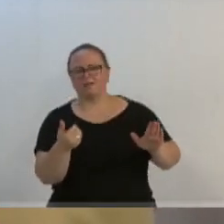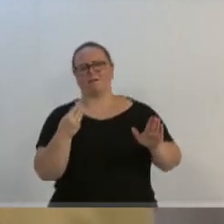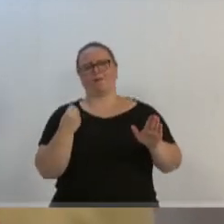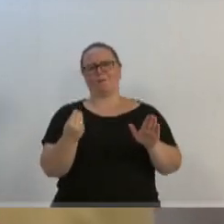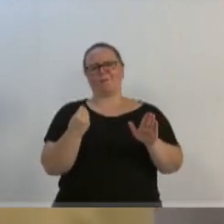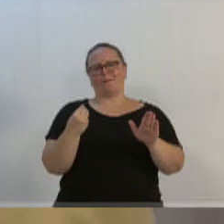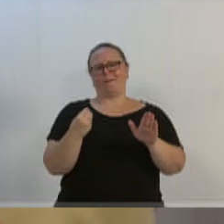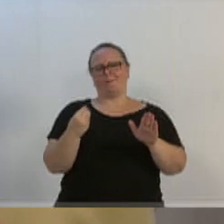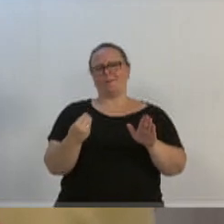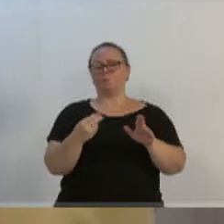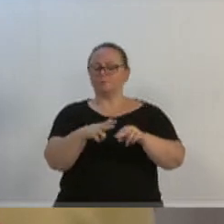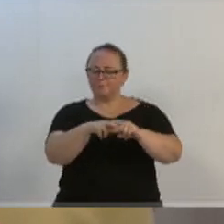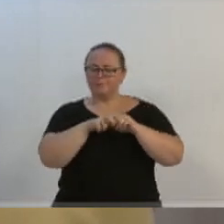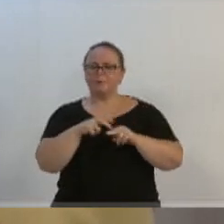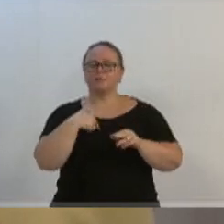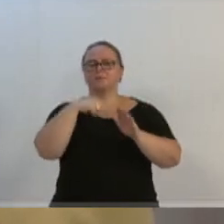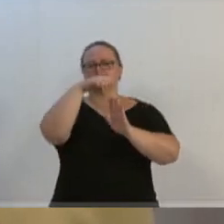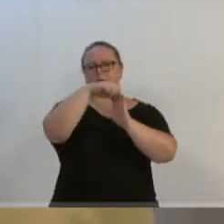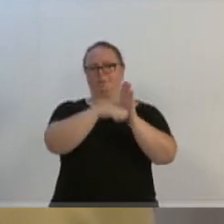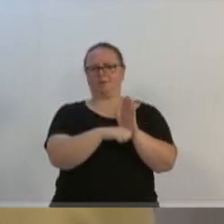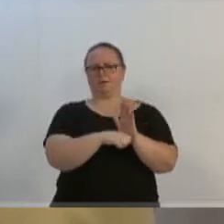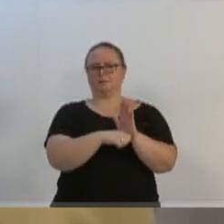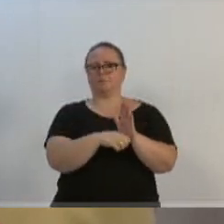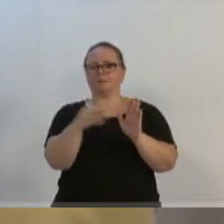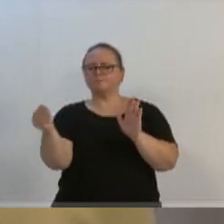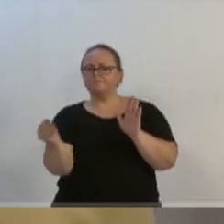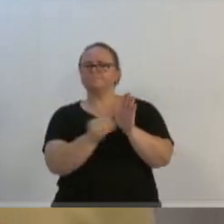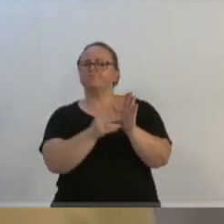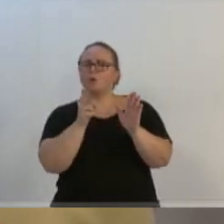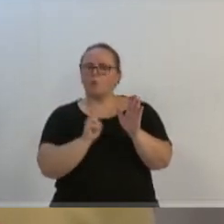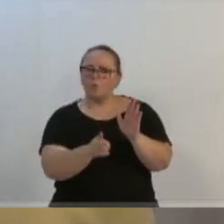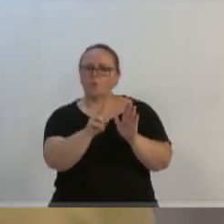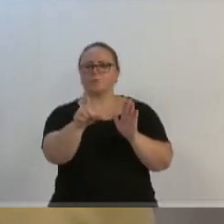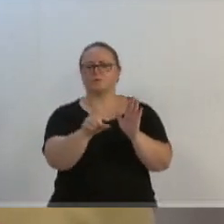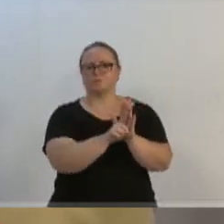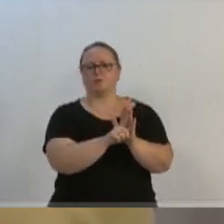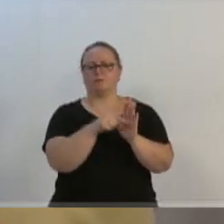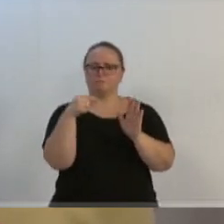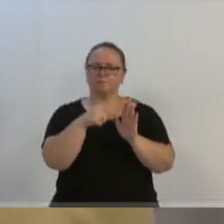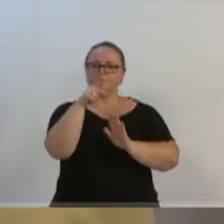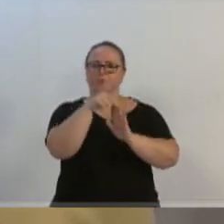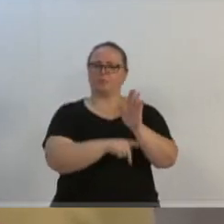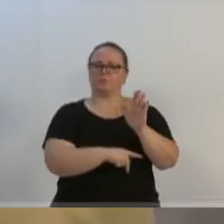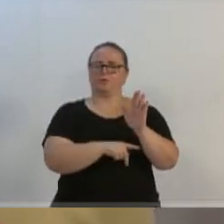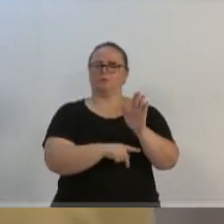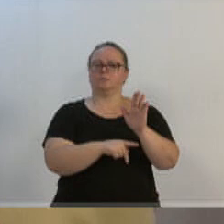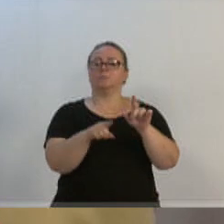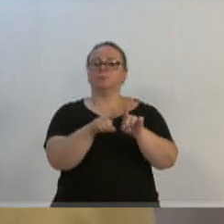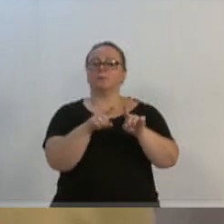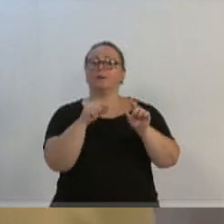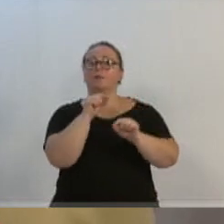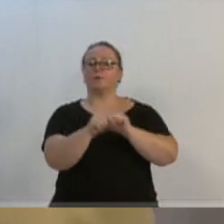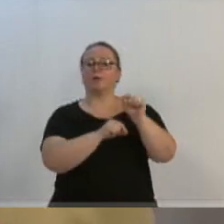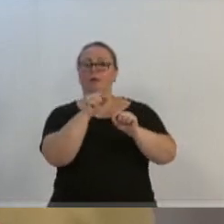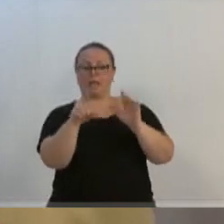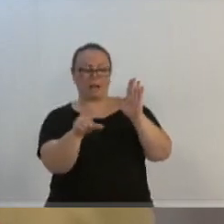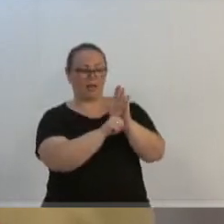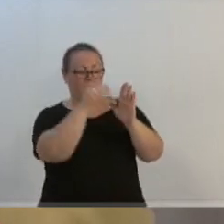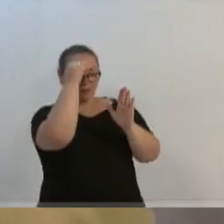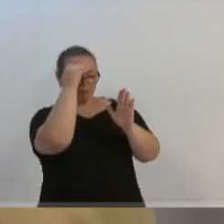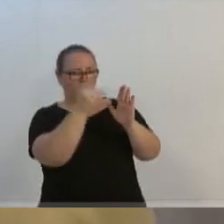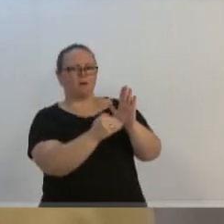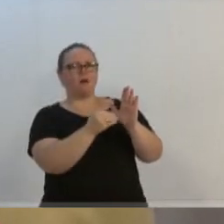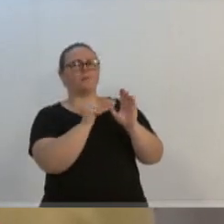Então, por isso que eu fiz a emenda, senhores vereadores, para preservar essa lei, este projeto, para que esteja ali resguardado na nossa legislação, para que a